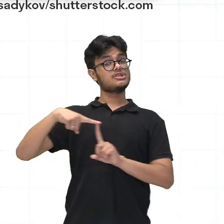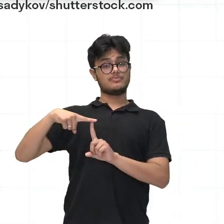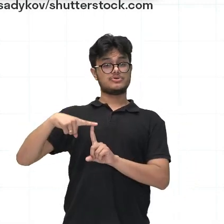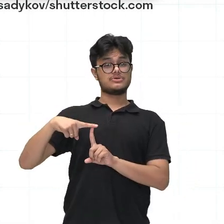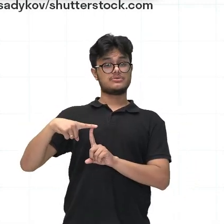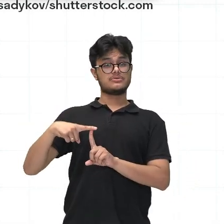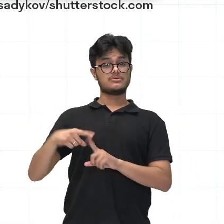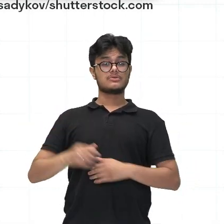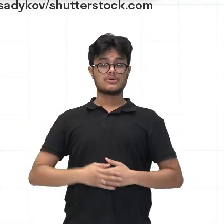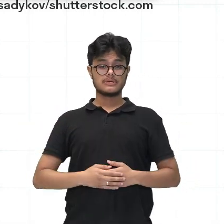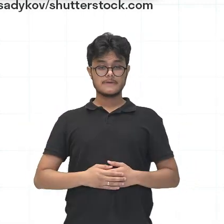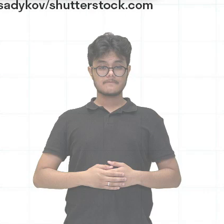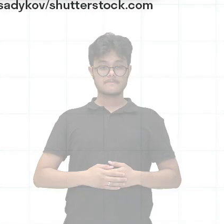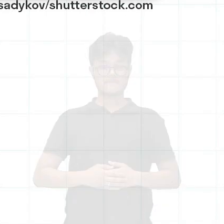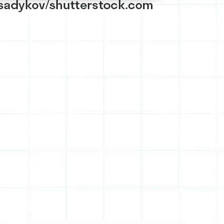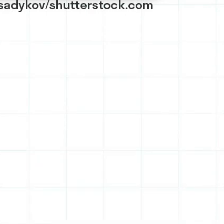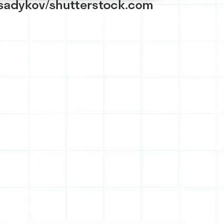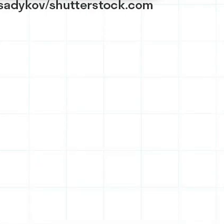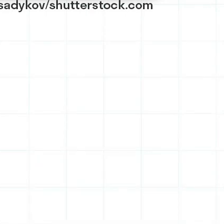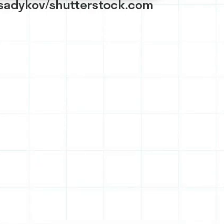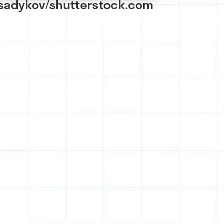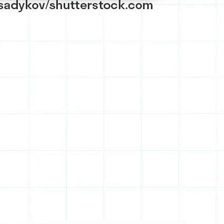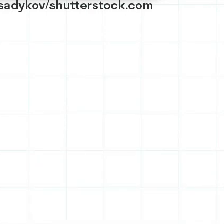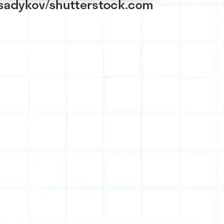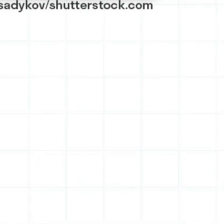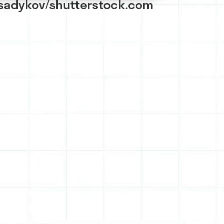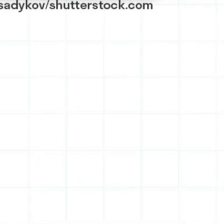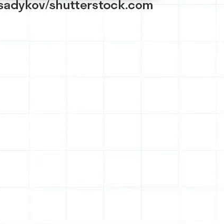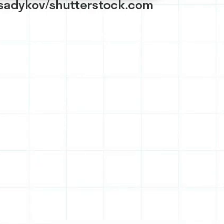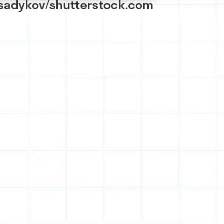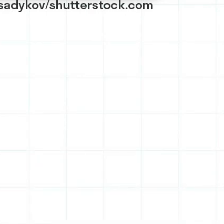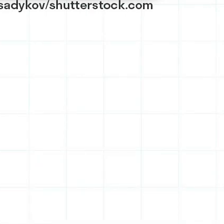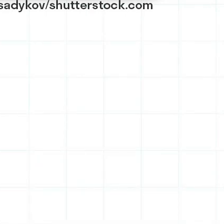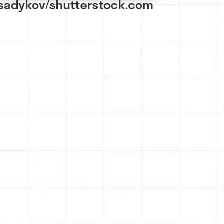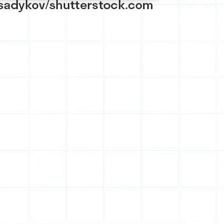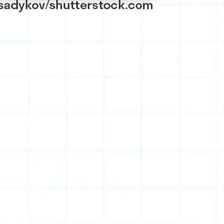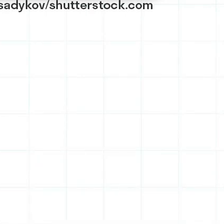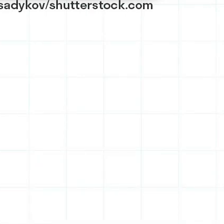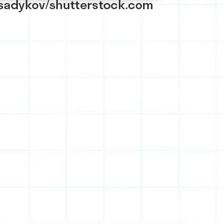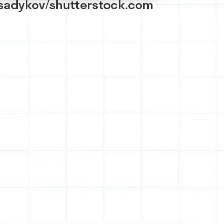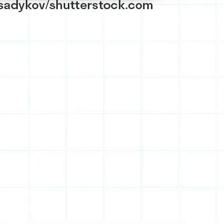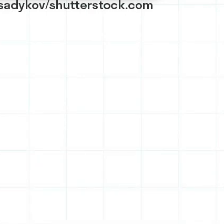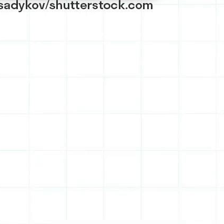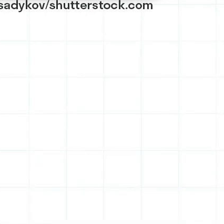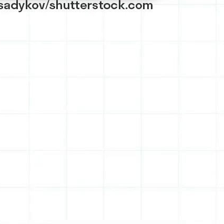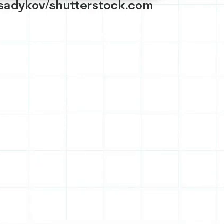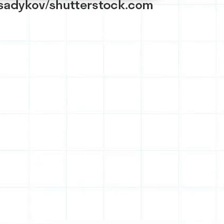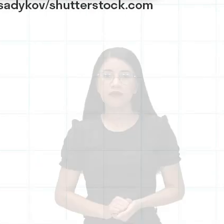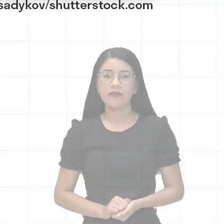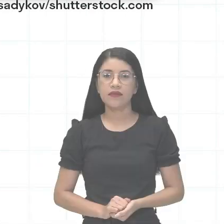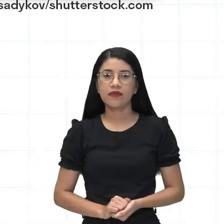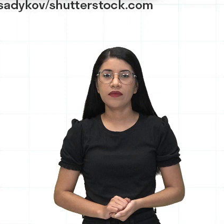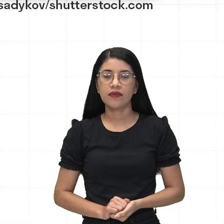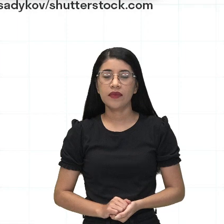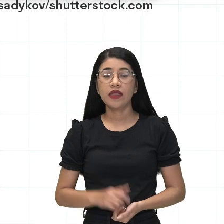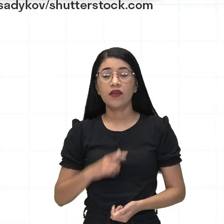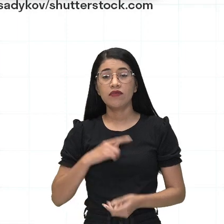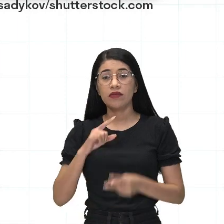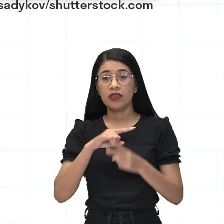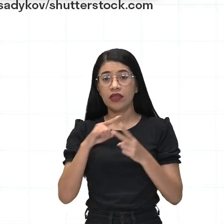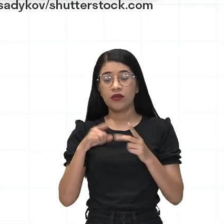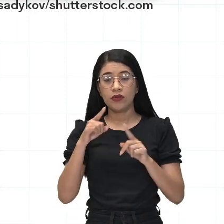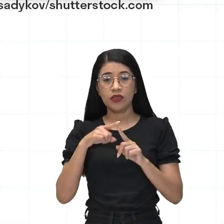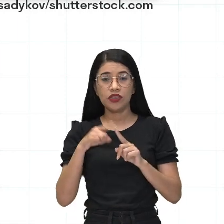né? Que é a tegumentar. Essa tegumentar, ela pode causar feridas